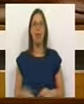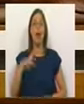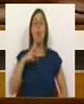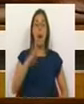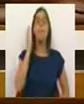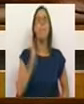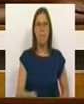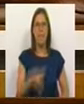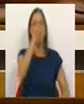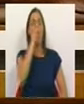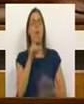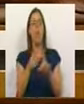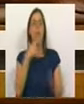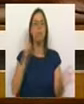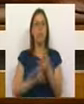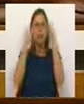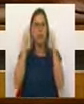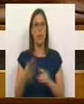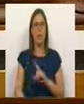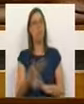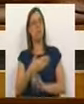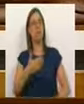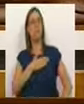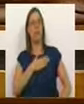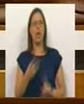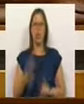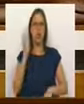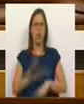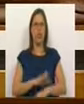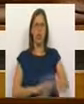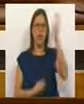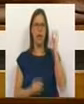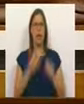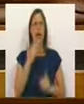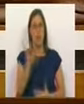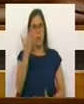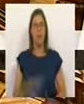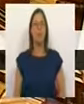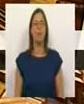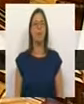Deputado. Portugal precisa de um governo sério e patriótico, mas não é de esquerda. Muito obrigado.